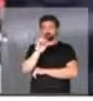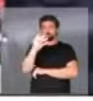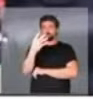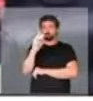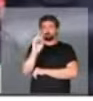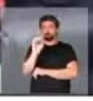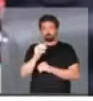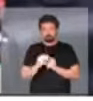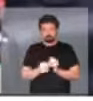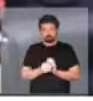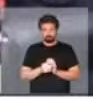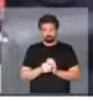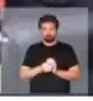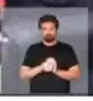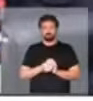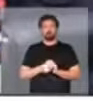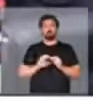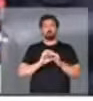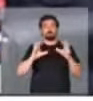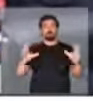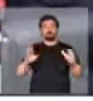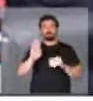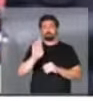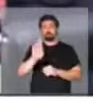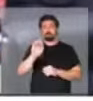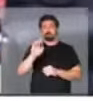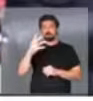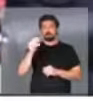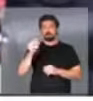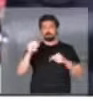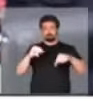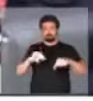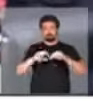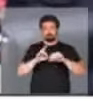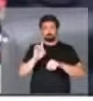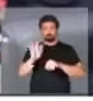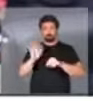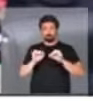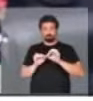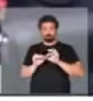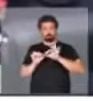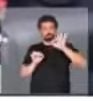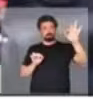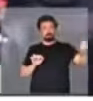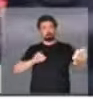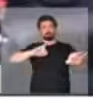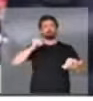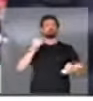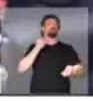Via 040 tem a concessão de toda a BR-040, daqui do DF até Juiz de